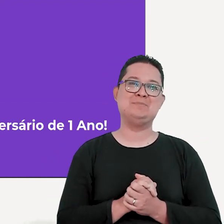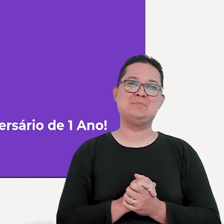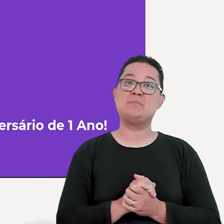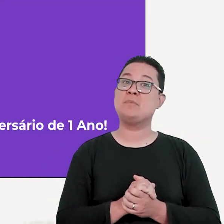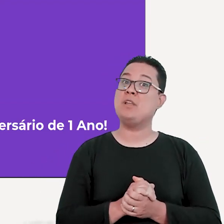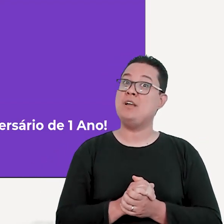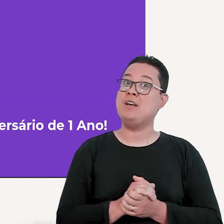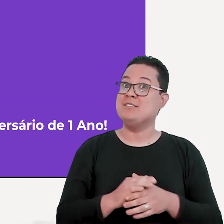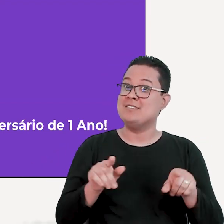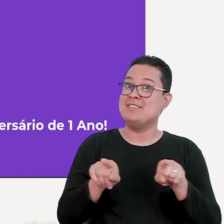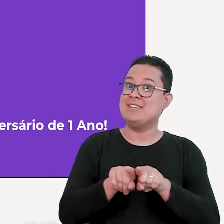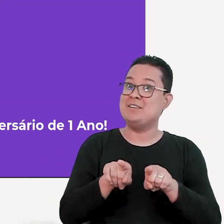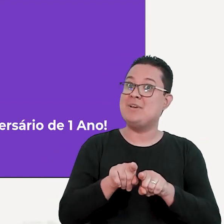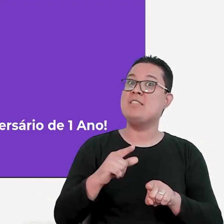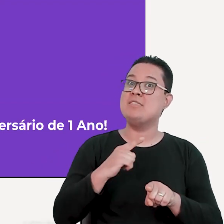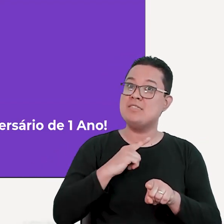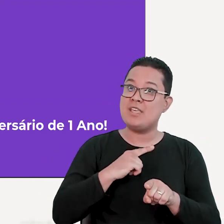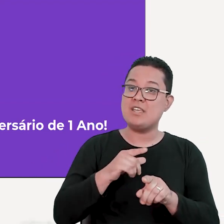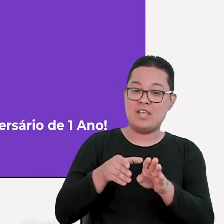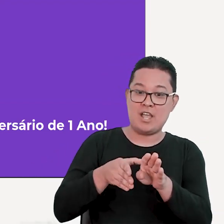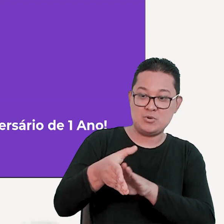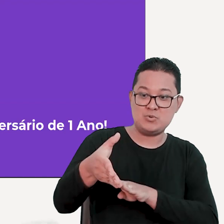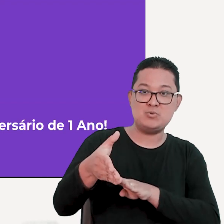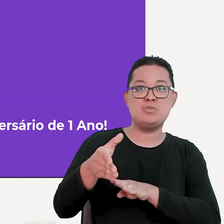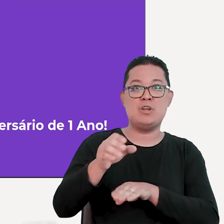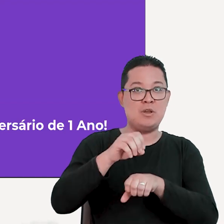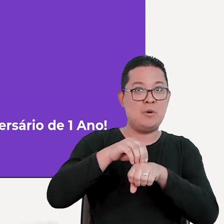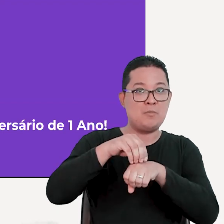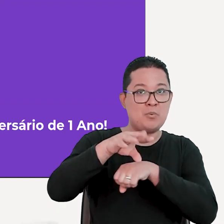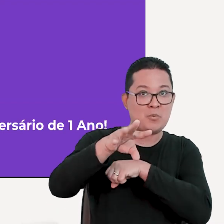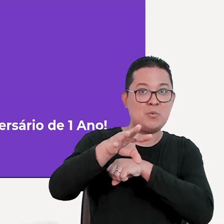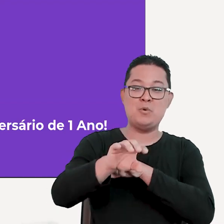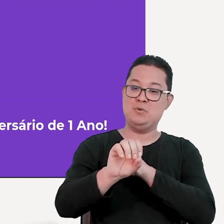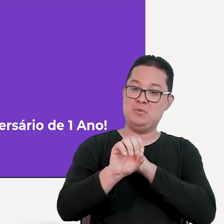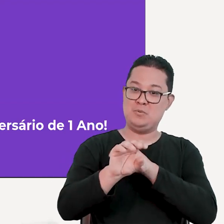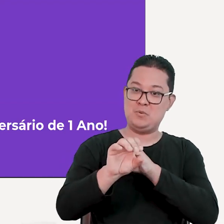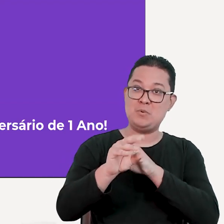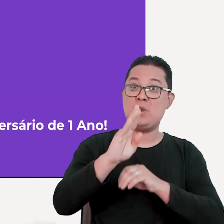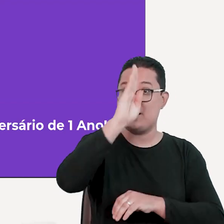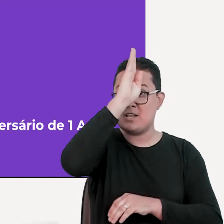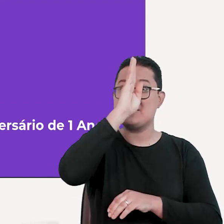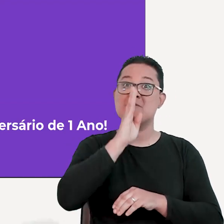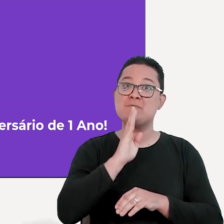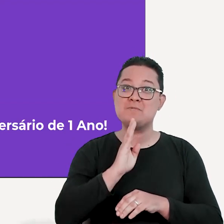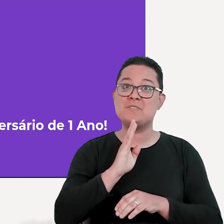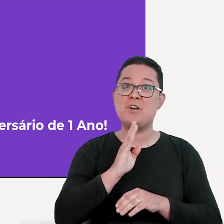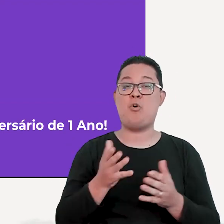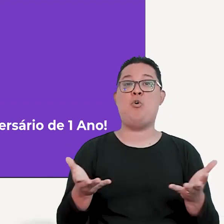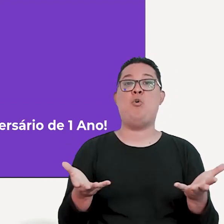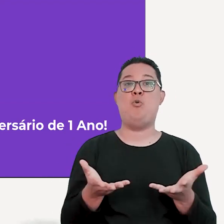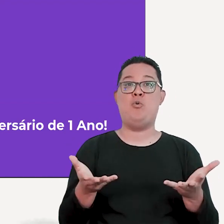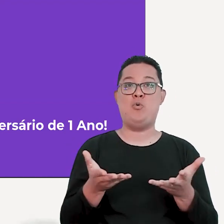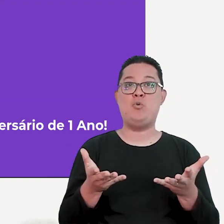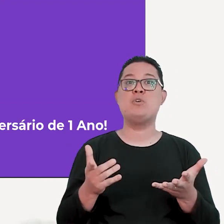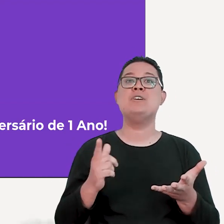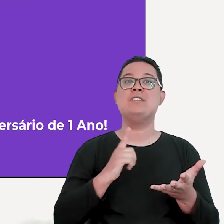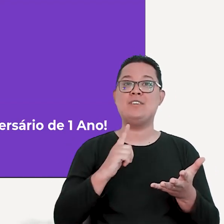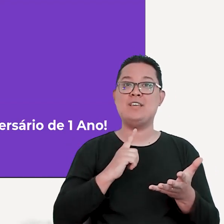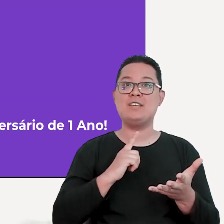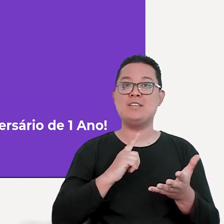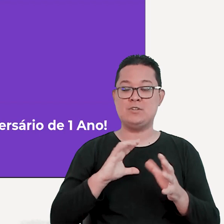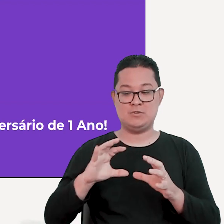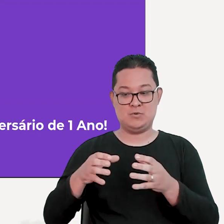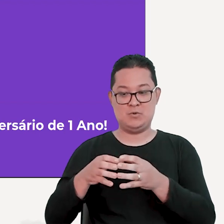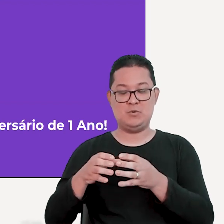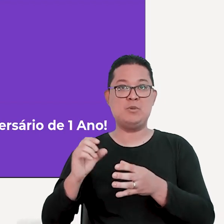disso, a gente também oferece algumas mentorias e aulas gratuitas. Atualmente, a gente está no Telegram, já